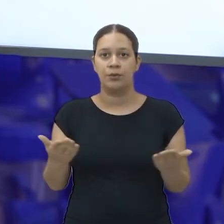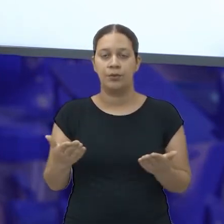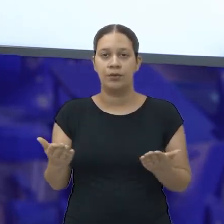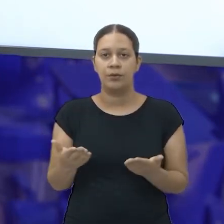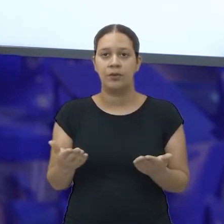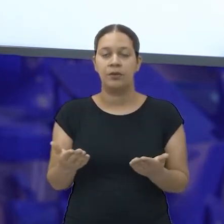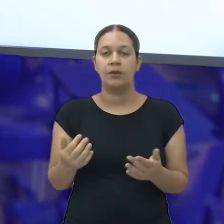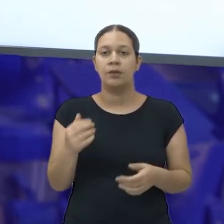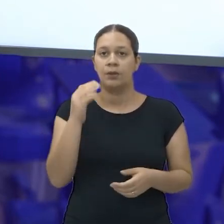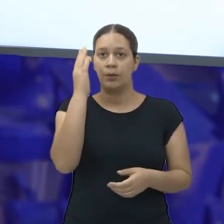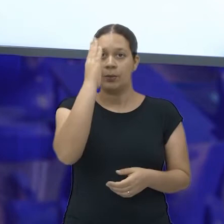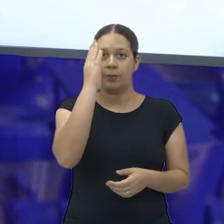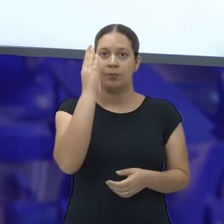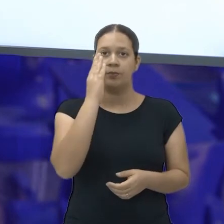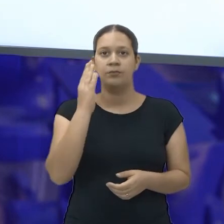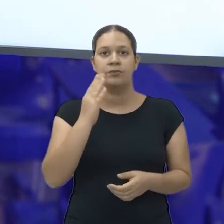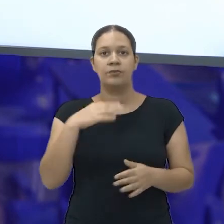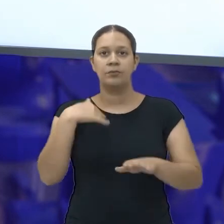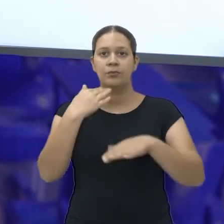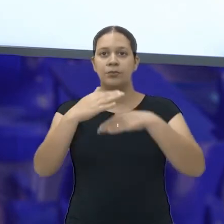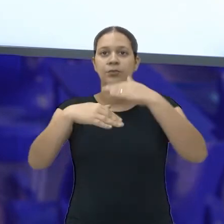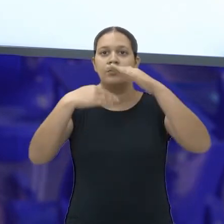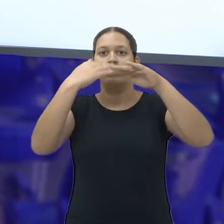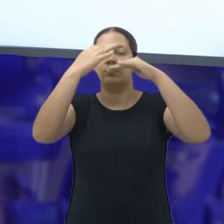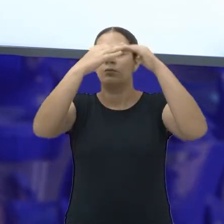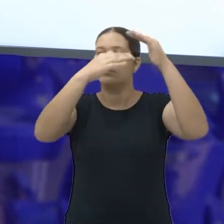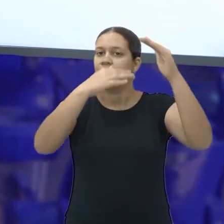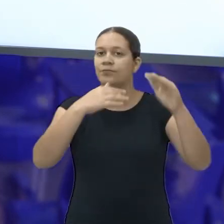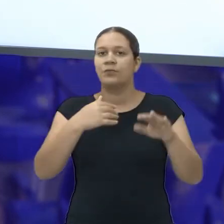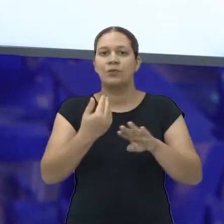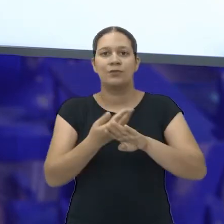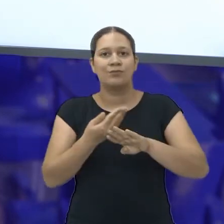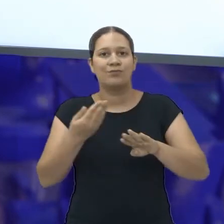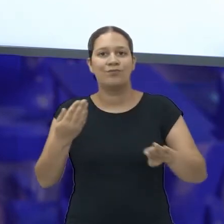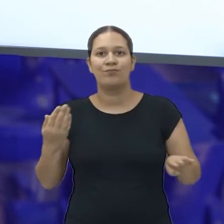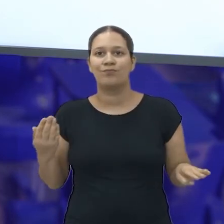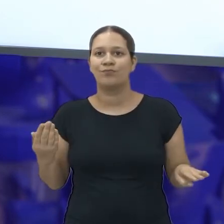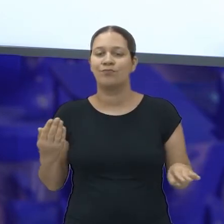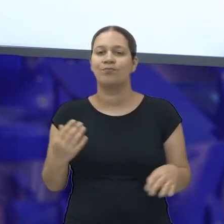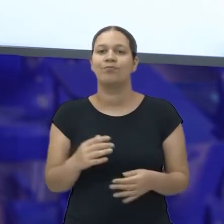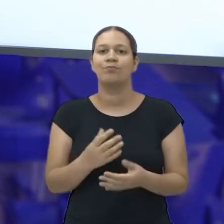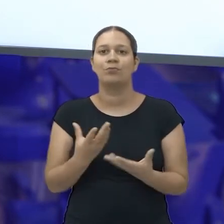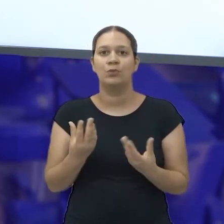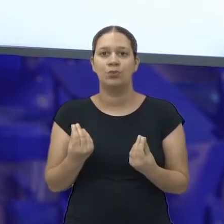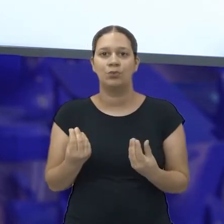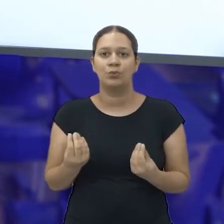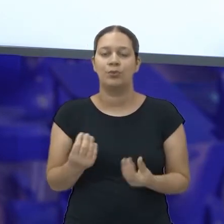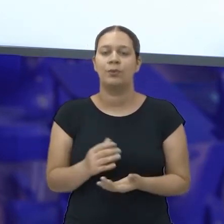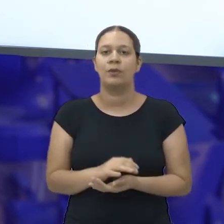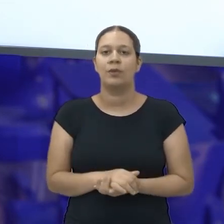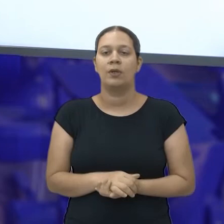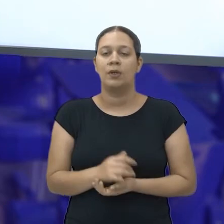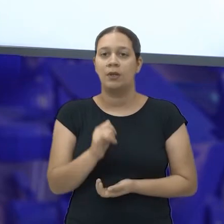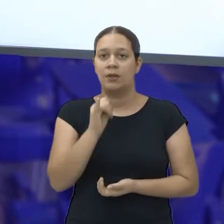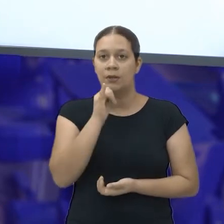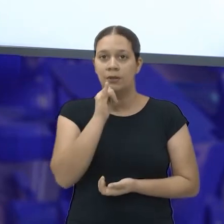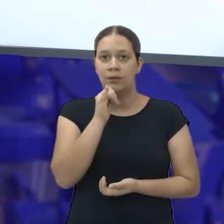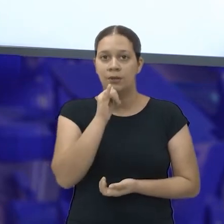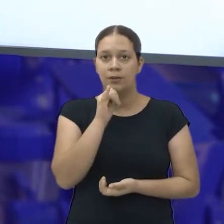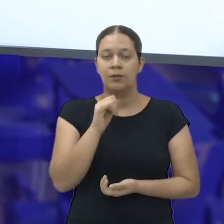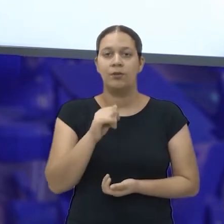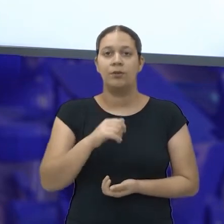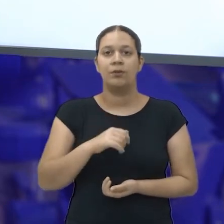O Brasil tem um processo de exclusão histórica muito grande, né? Por